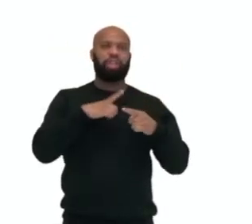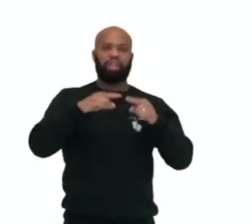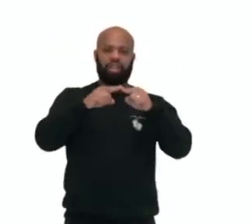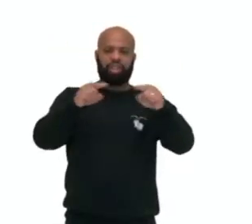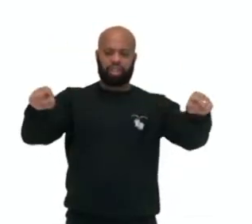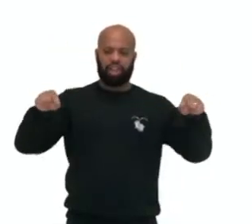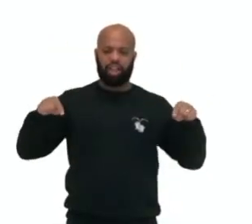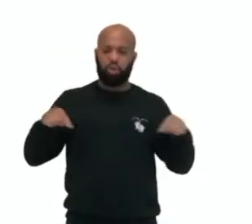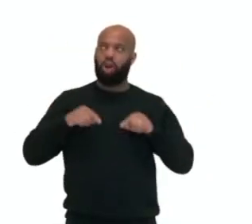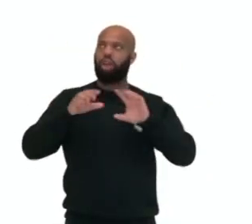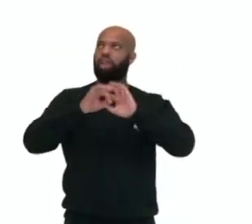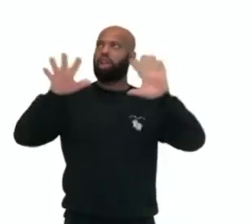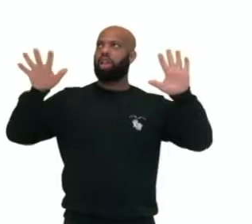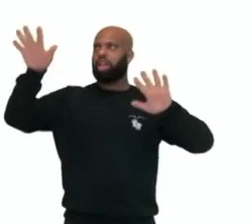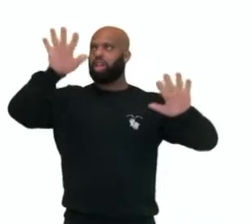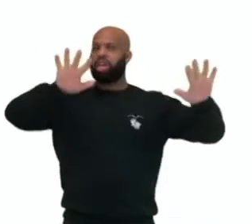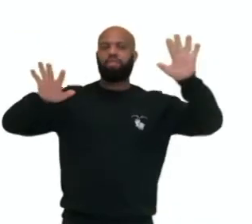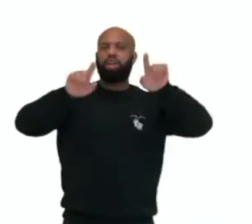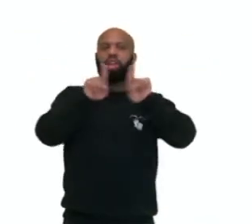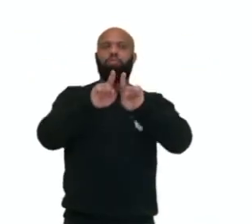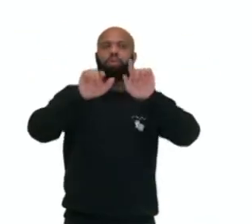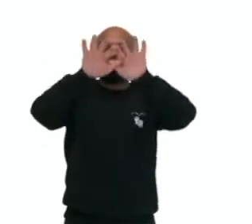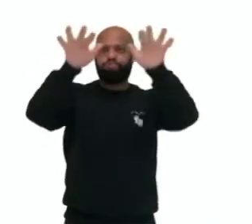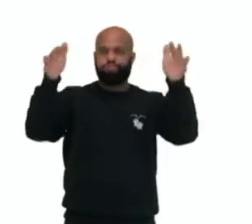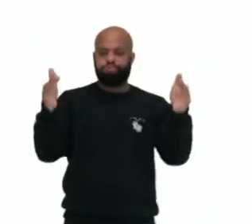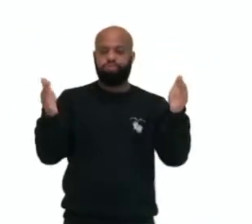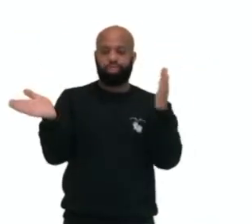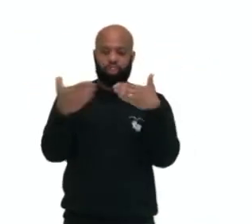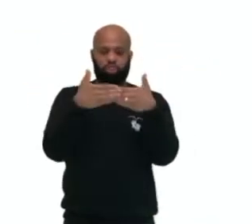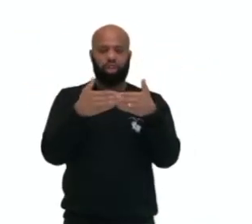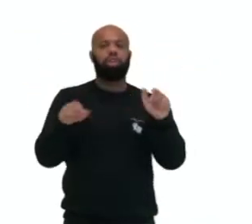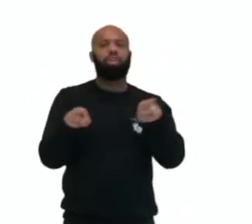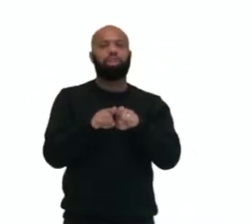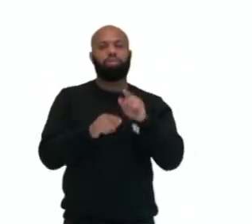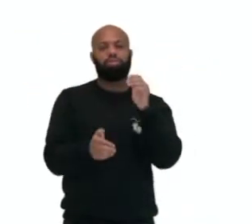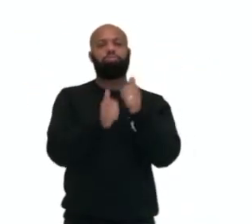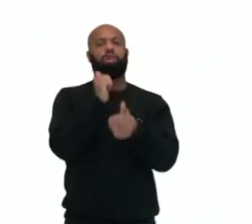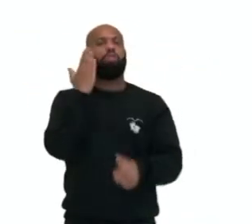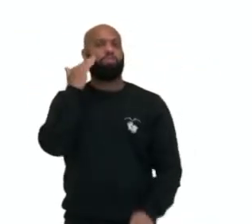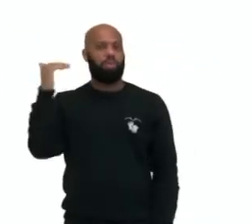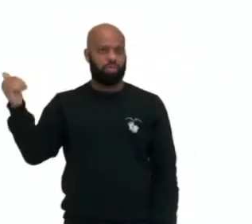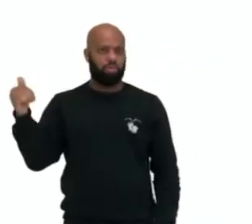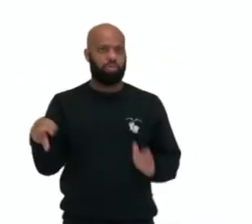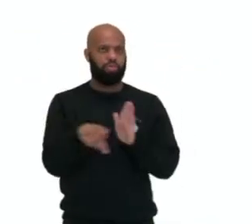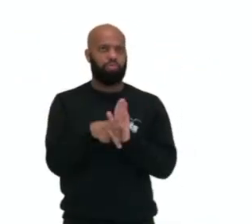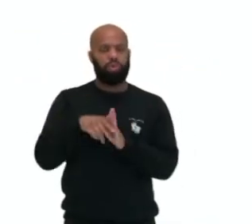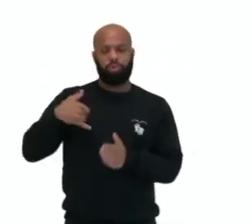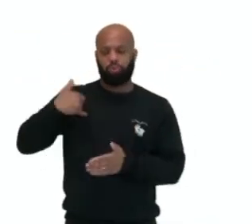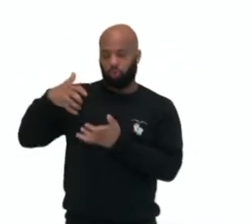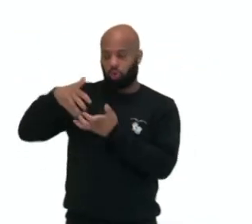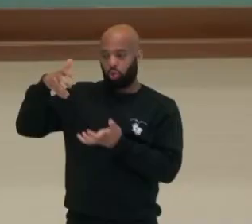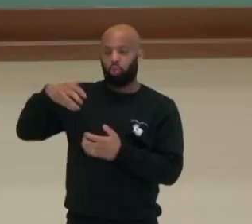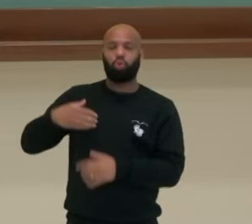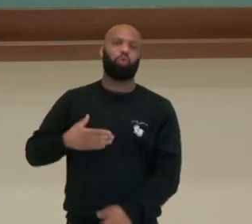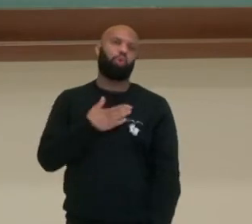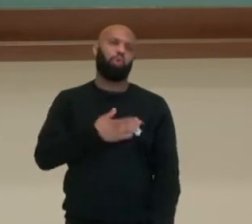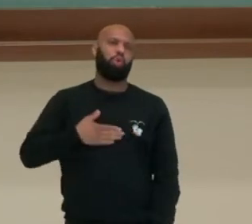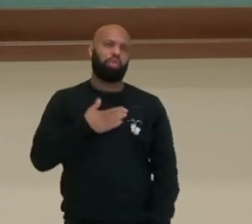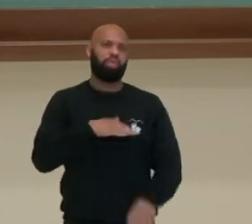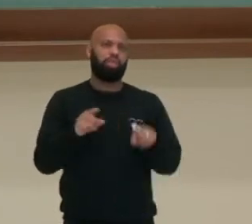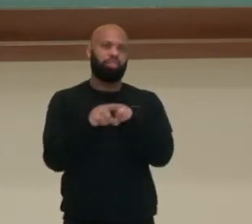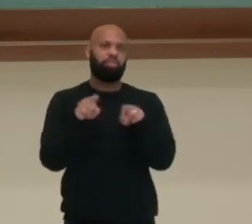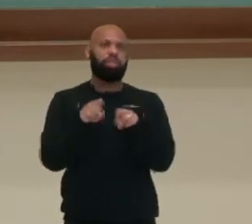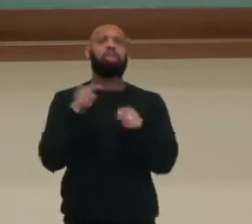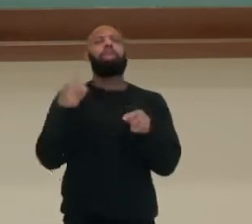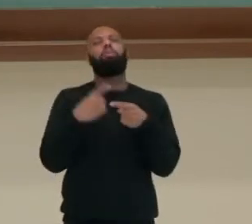abertas ou fechadas, tá? E é um esporte extremamente popular entre os idosos, né? Não